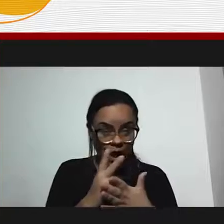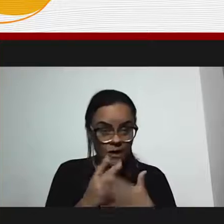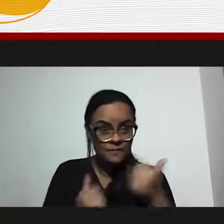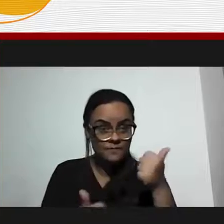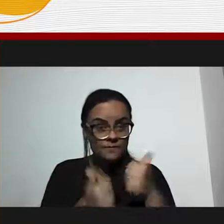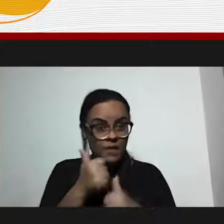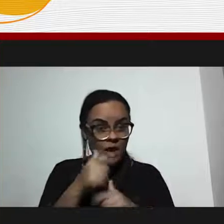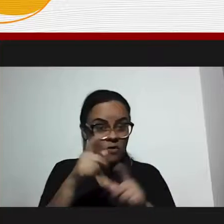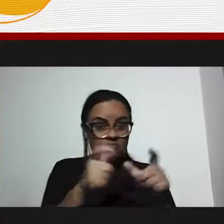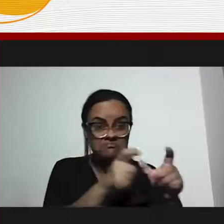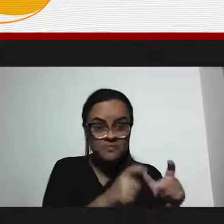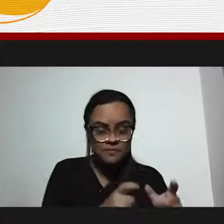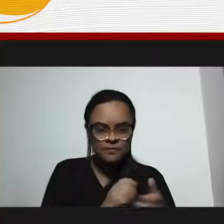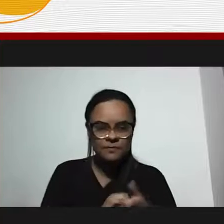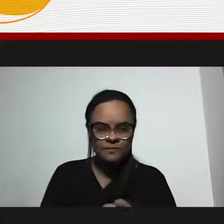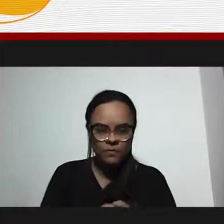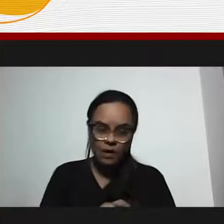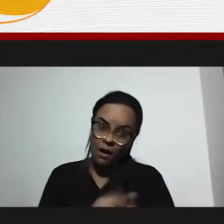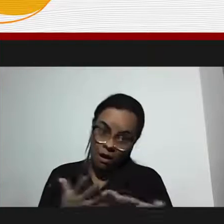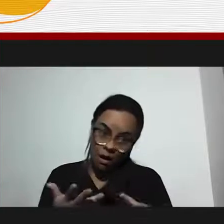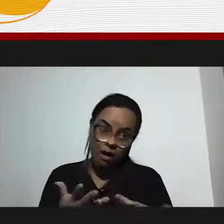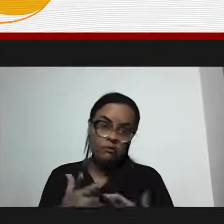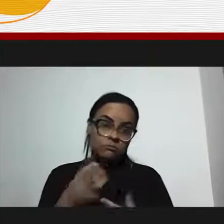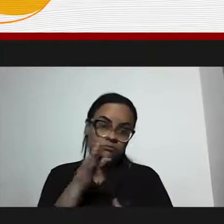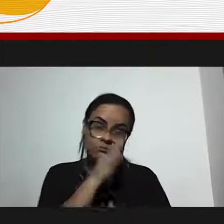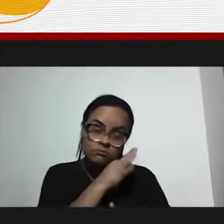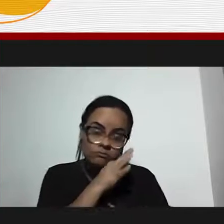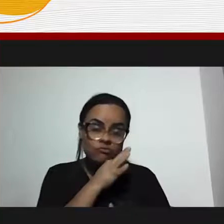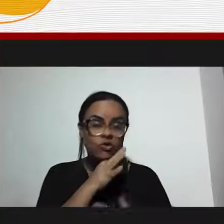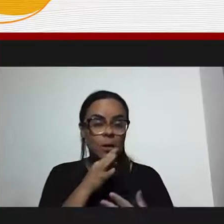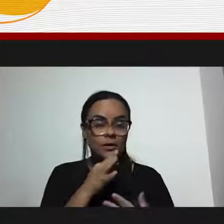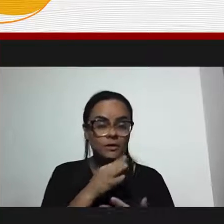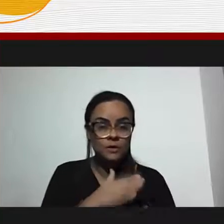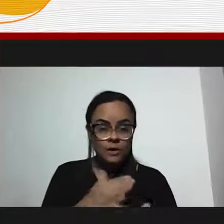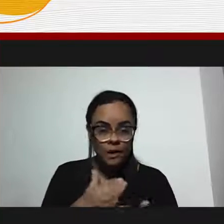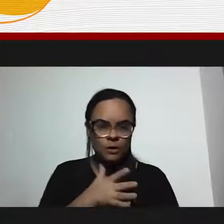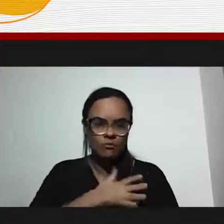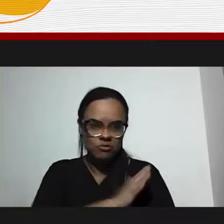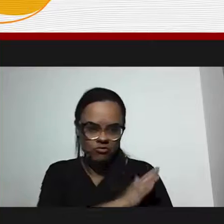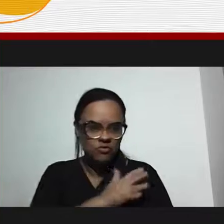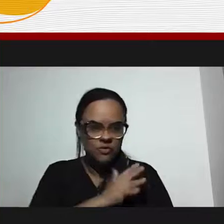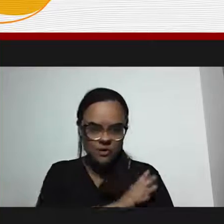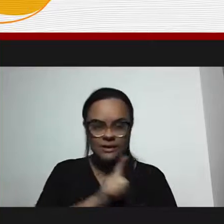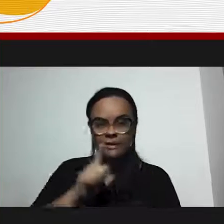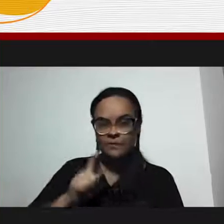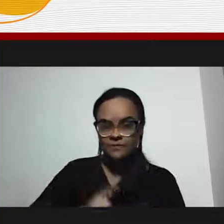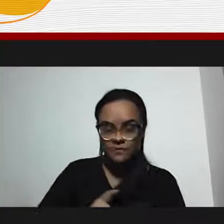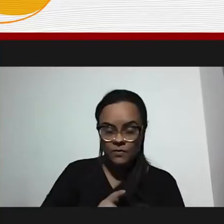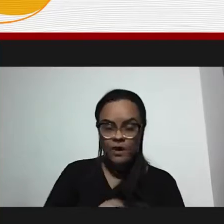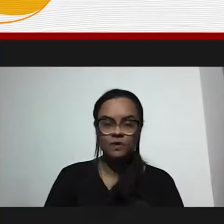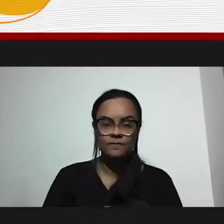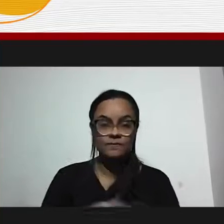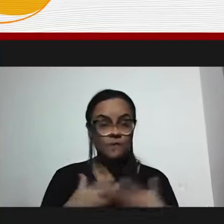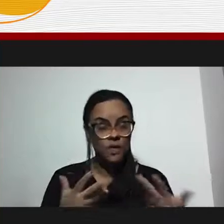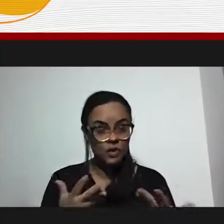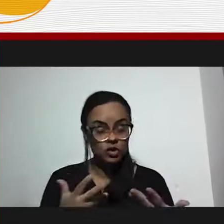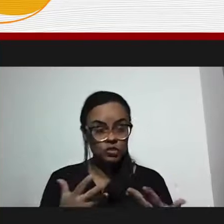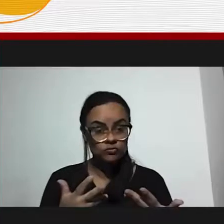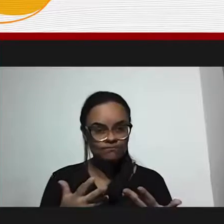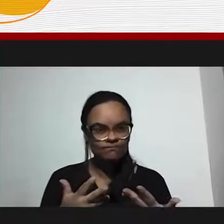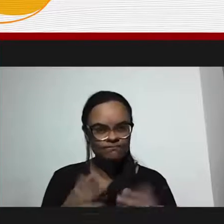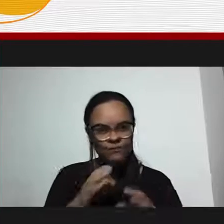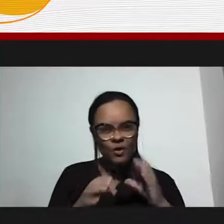locais. É claro que no início tinha uma dificuldade de preconceito, de discriminação, mas isso eram as